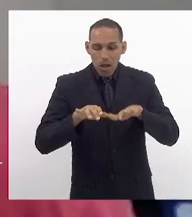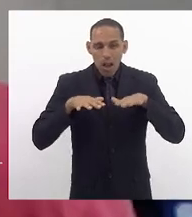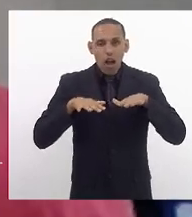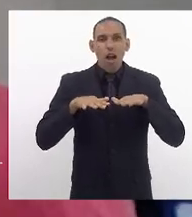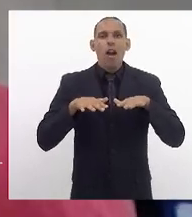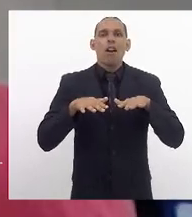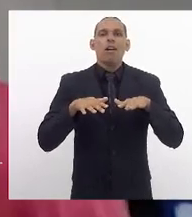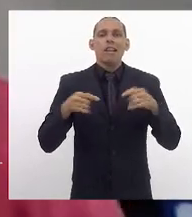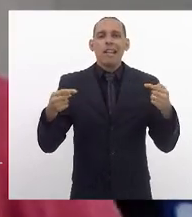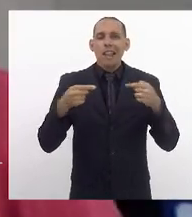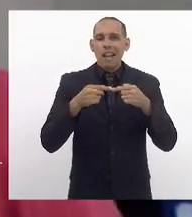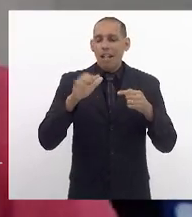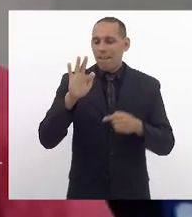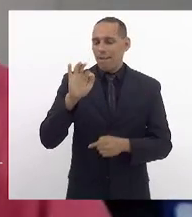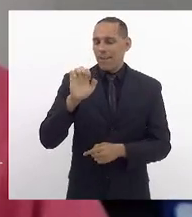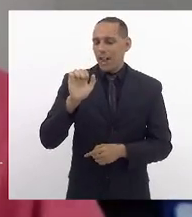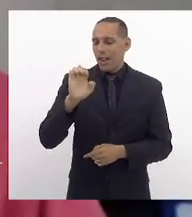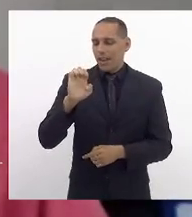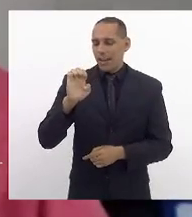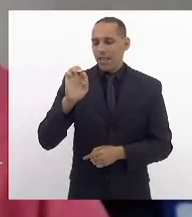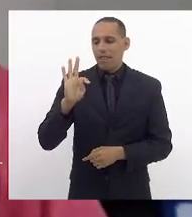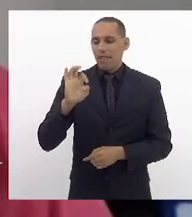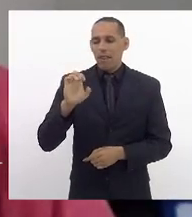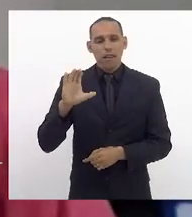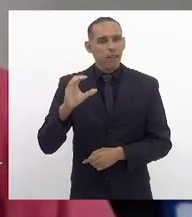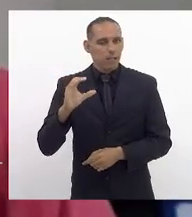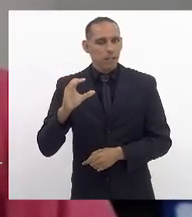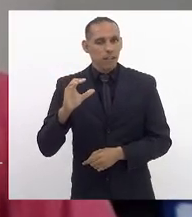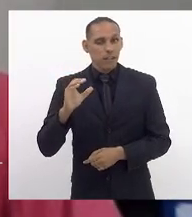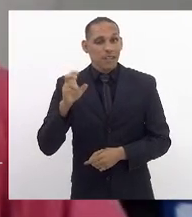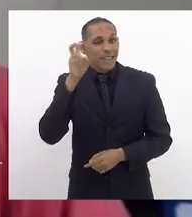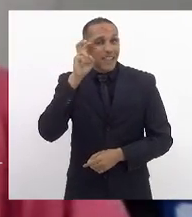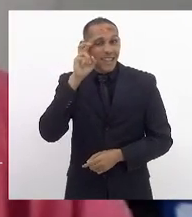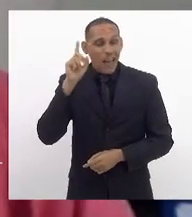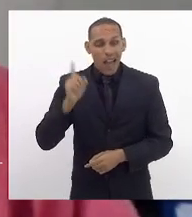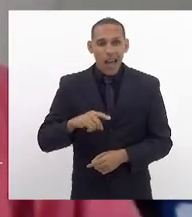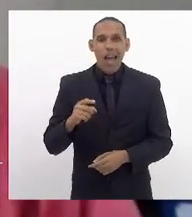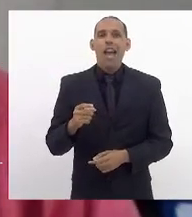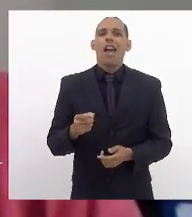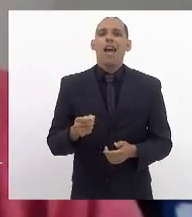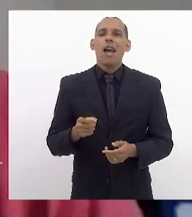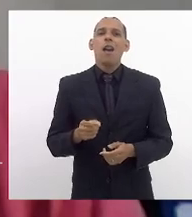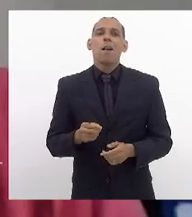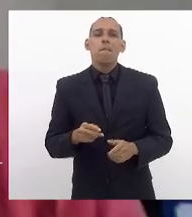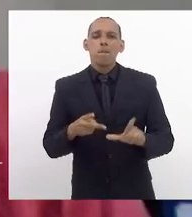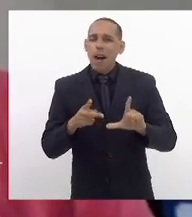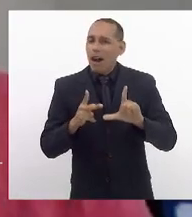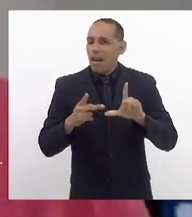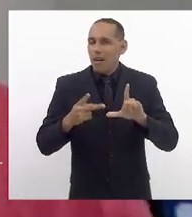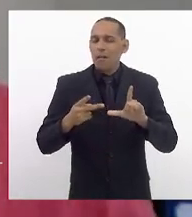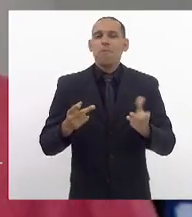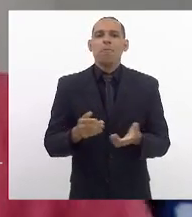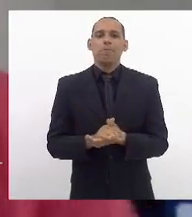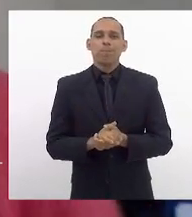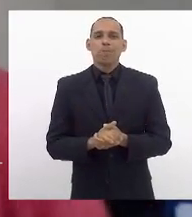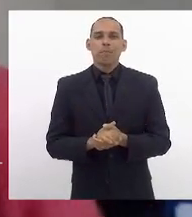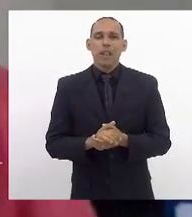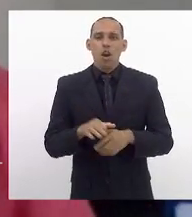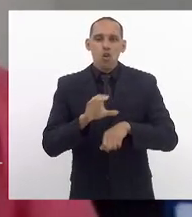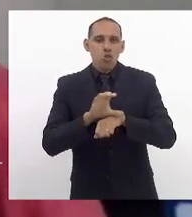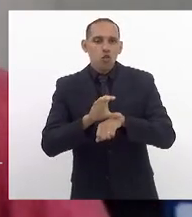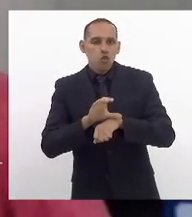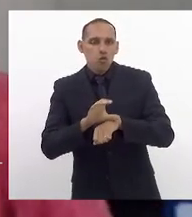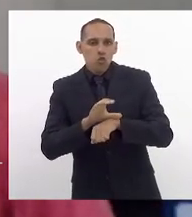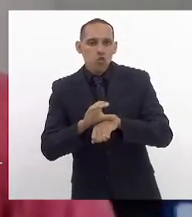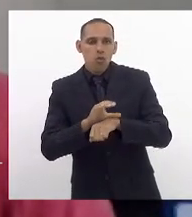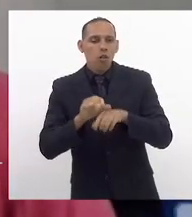à FAETEC, uma na quinta-feira agora sobre a questão do passe livre para os estudantes nos cursos subsequentes, boa